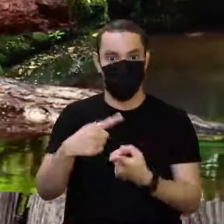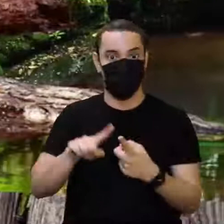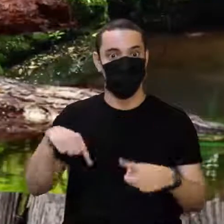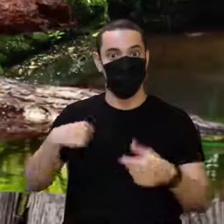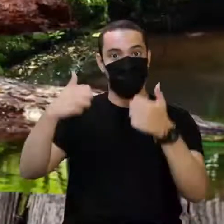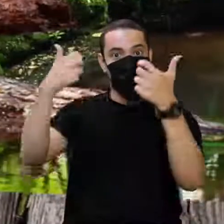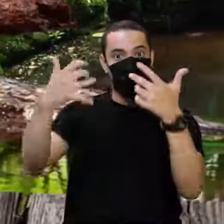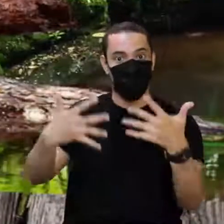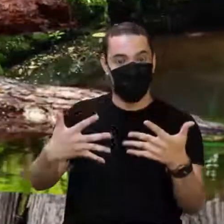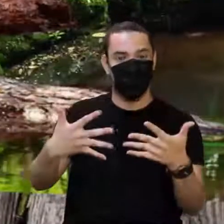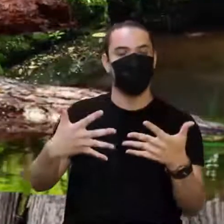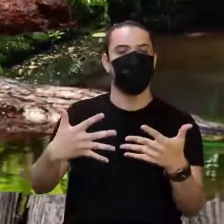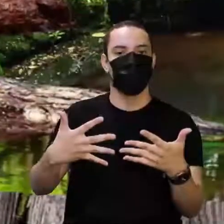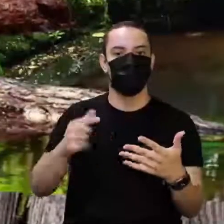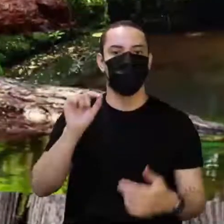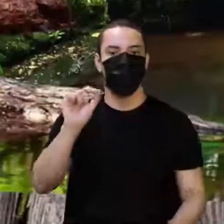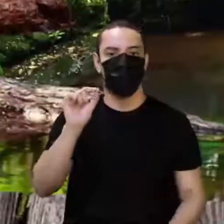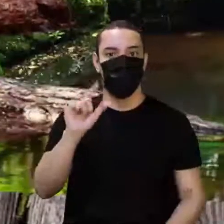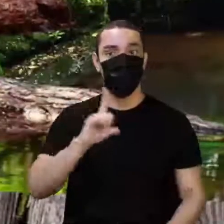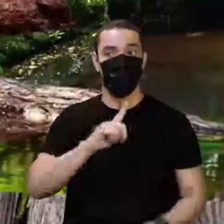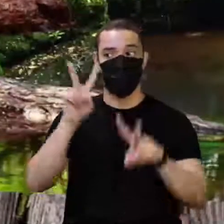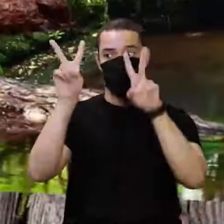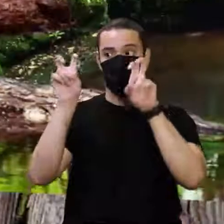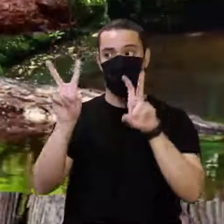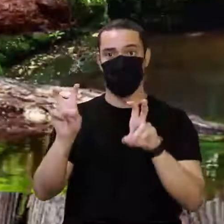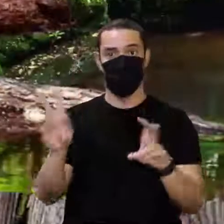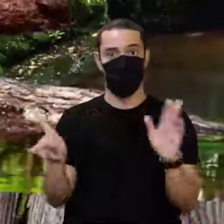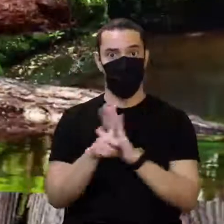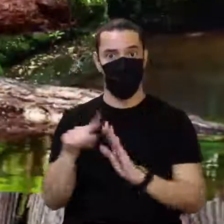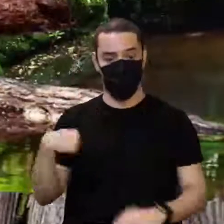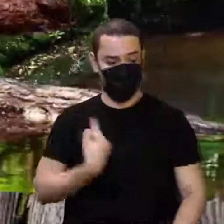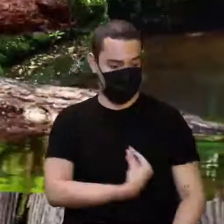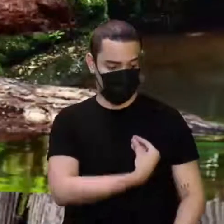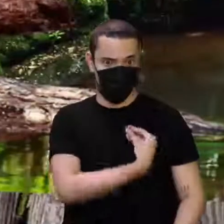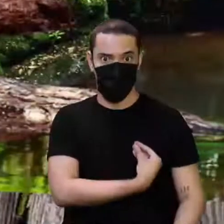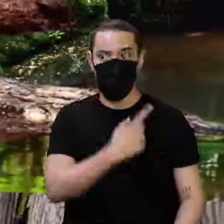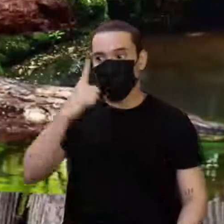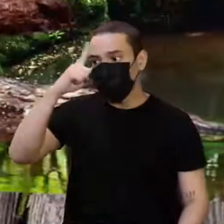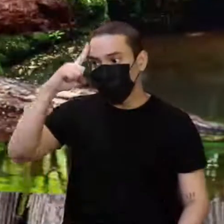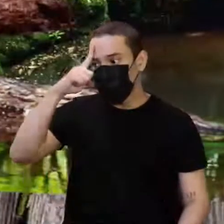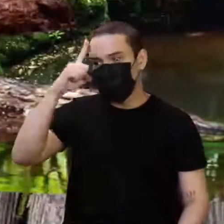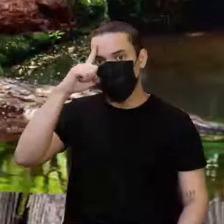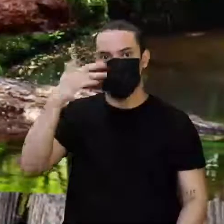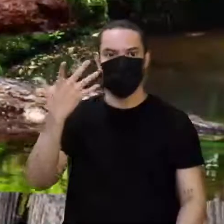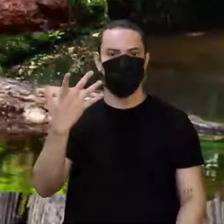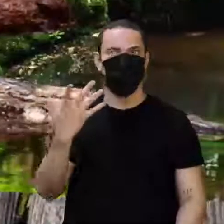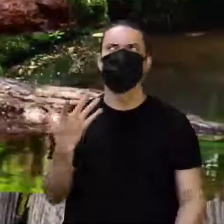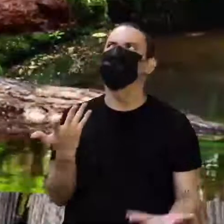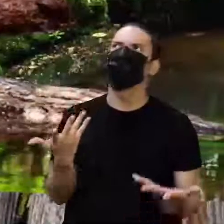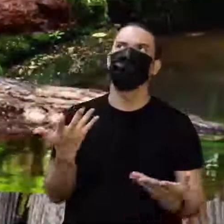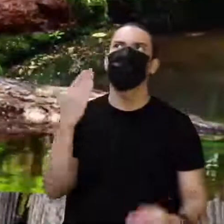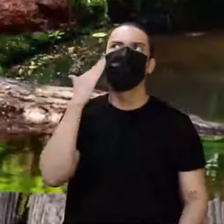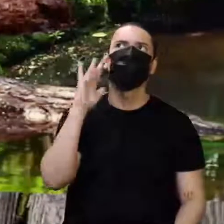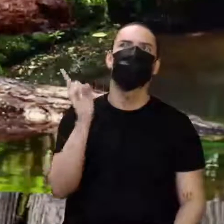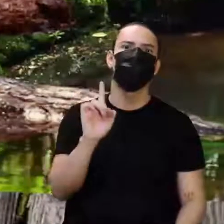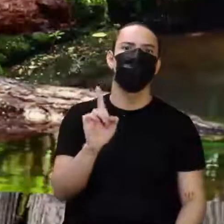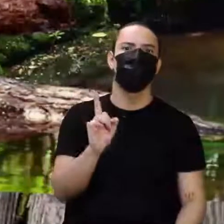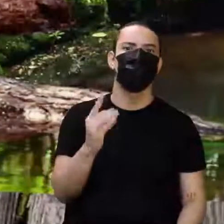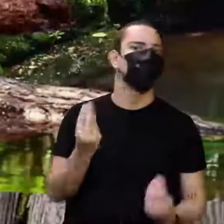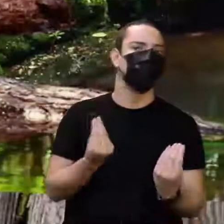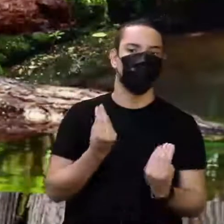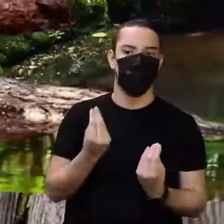falar de assuntos, assim, que fazem parte da nossa vida, que fazem parte do nosso dia a dia, tá? Como assim? Não entendi,